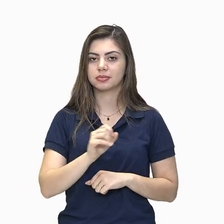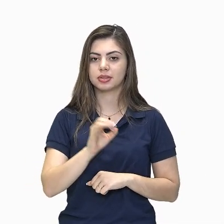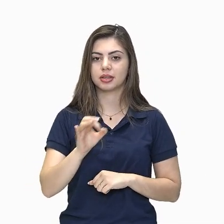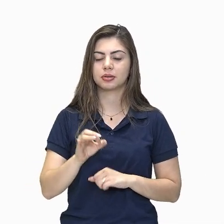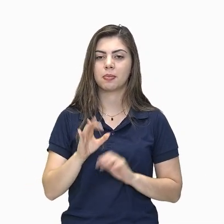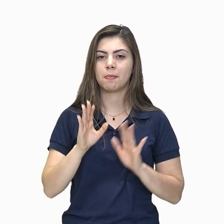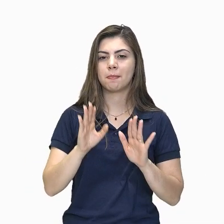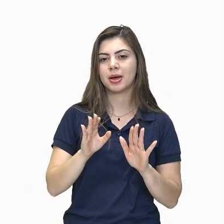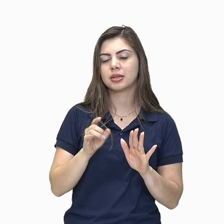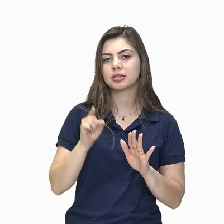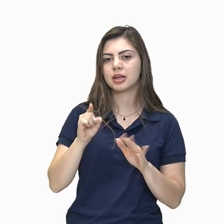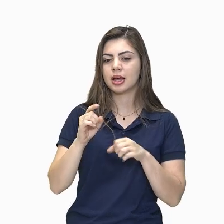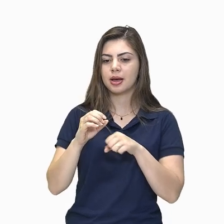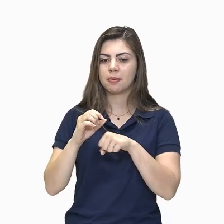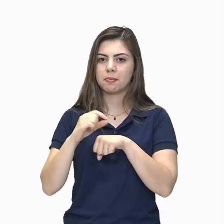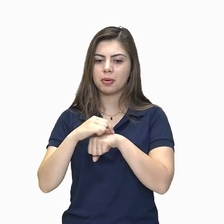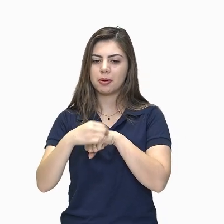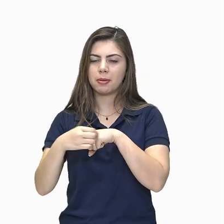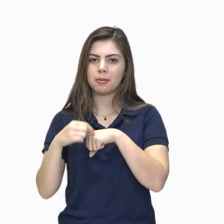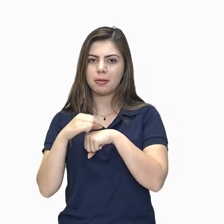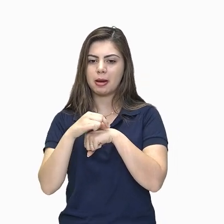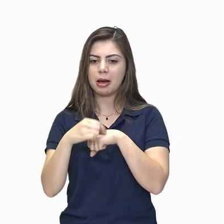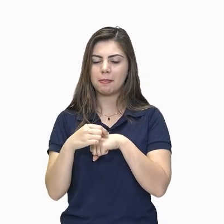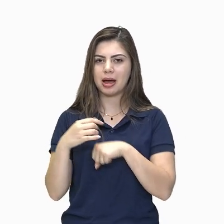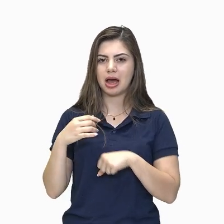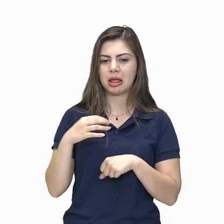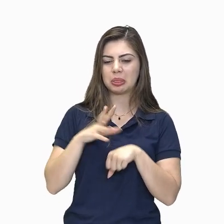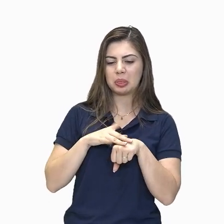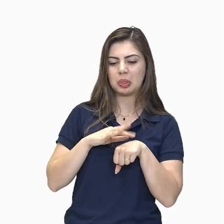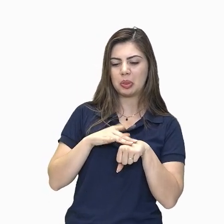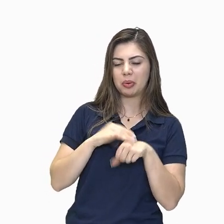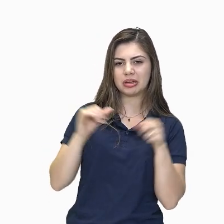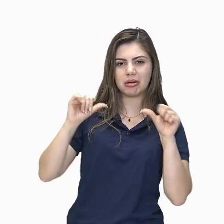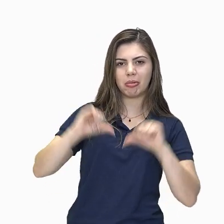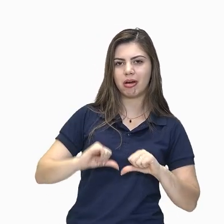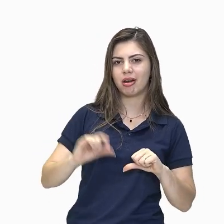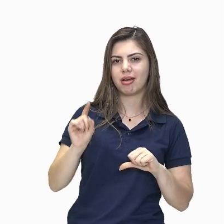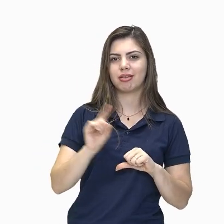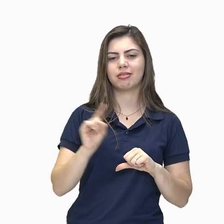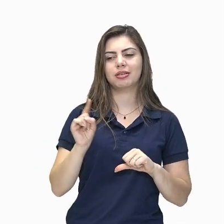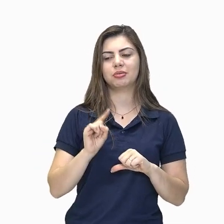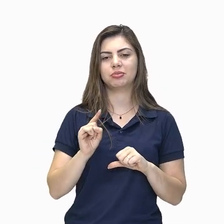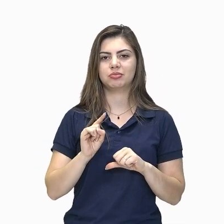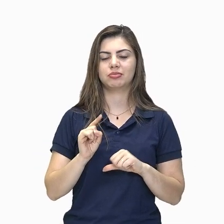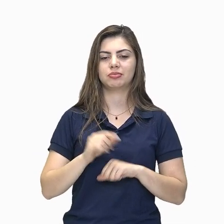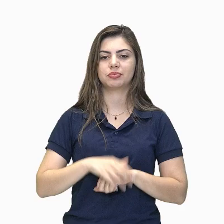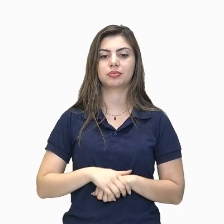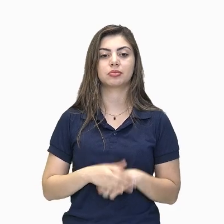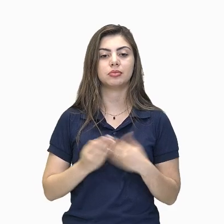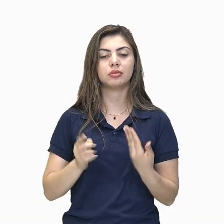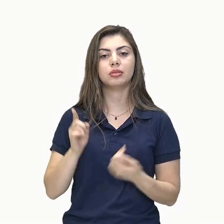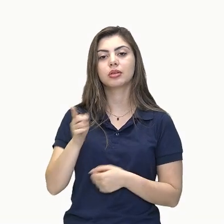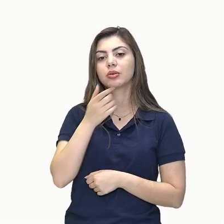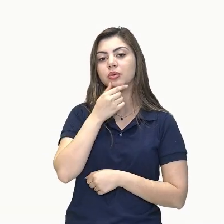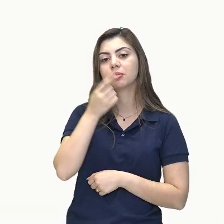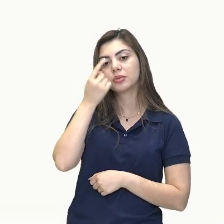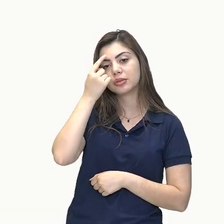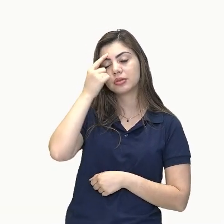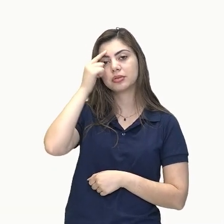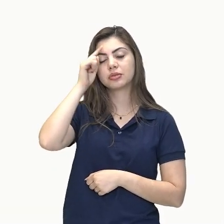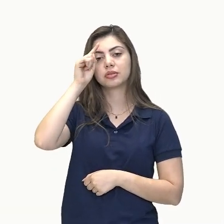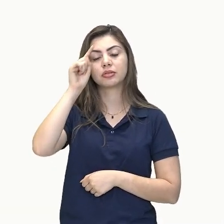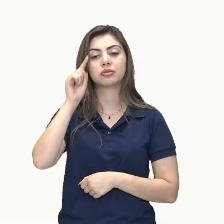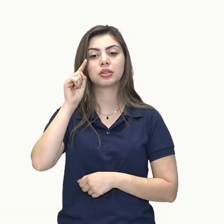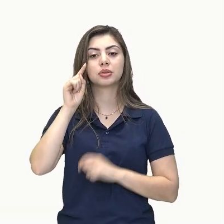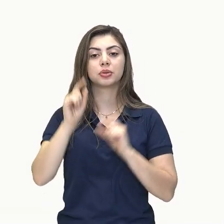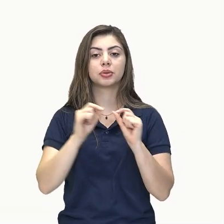não tem a capacidade de adoecer o indivíduo. Então, ele desenvolveu, a partir dessas observações, a vacina contra a cólera